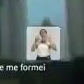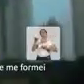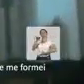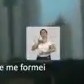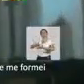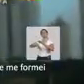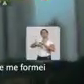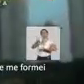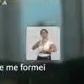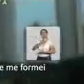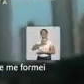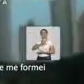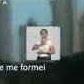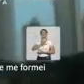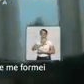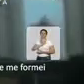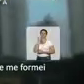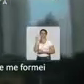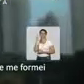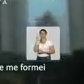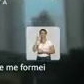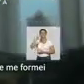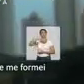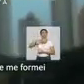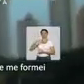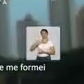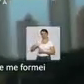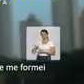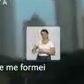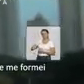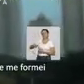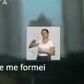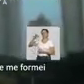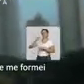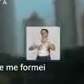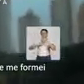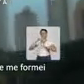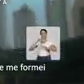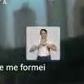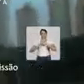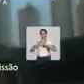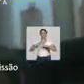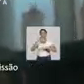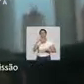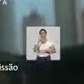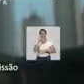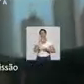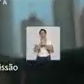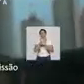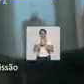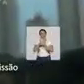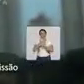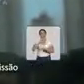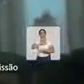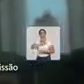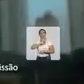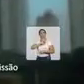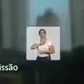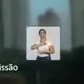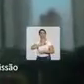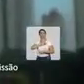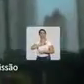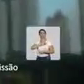Eu quero falar da minha relação afetiva com Goiânia. Aqui, eu cresci e me formei. E há mais de 20 anos, me